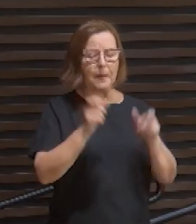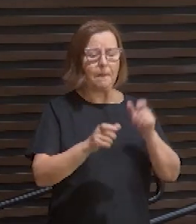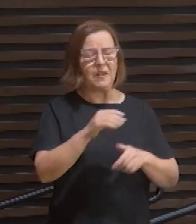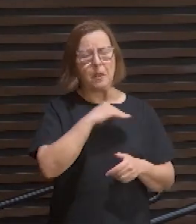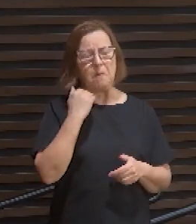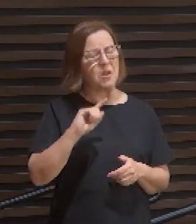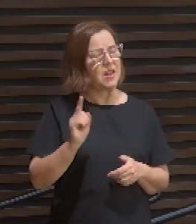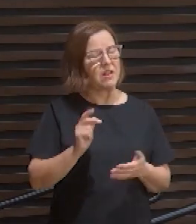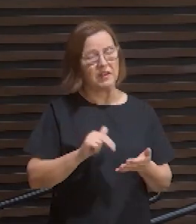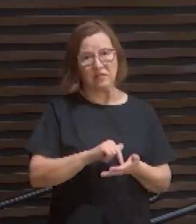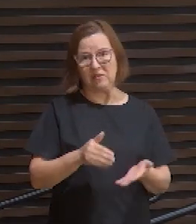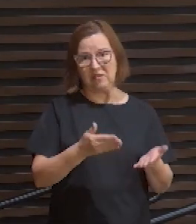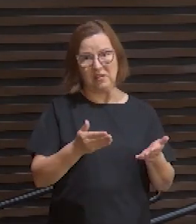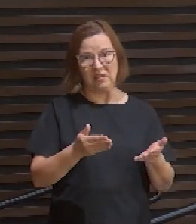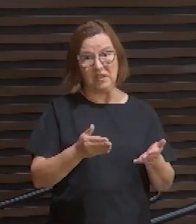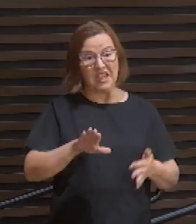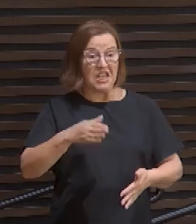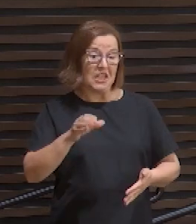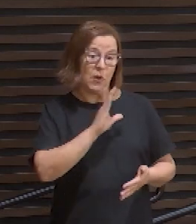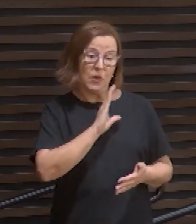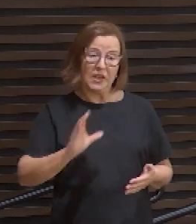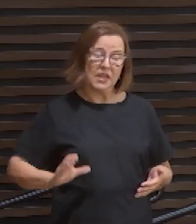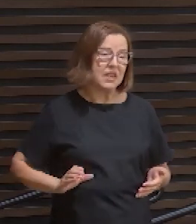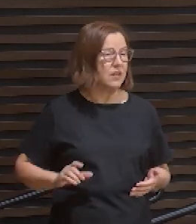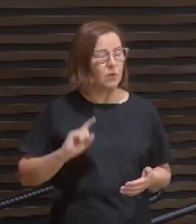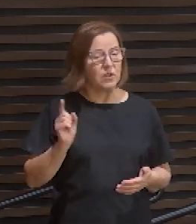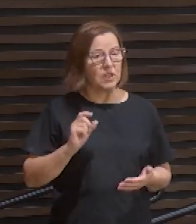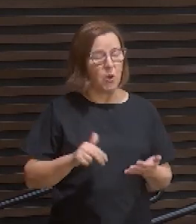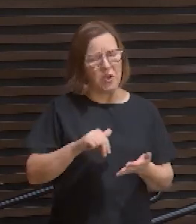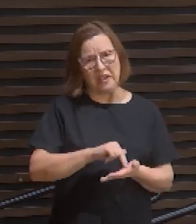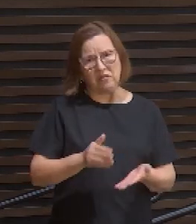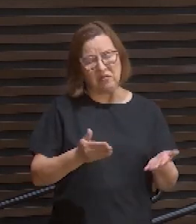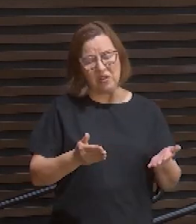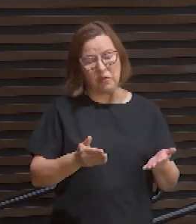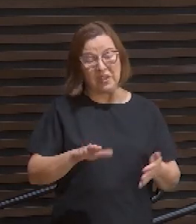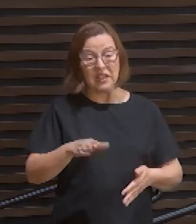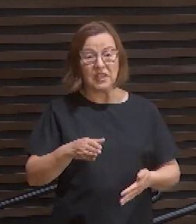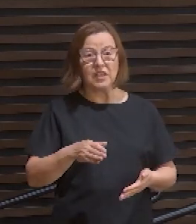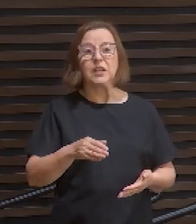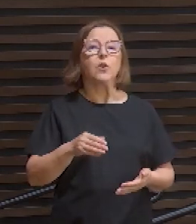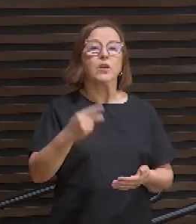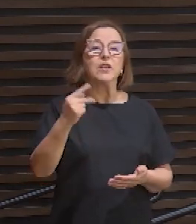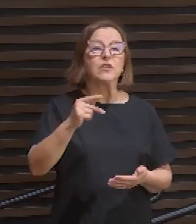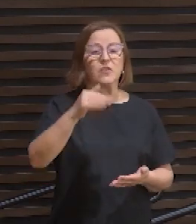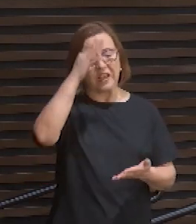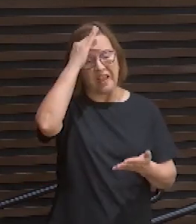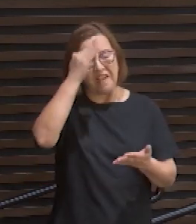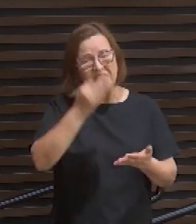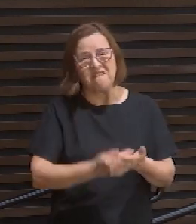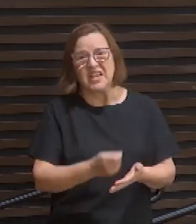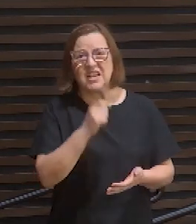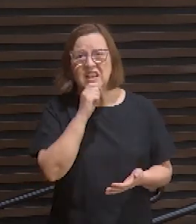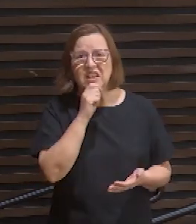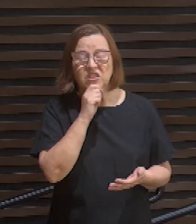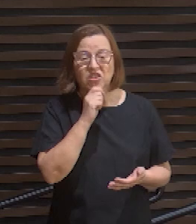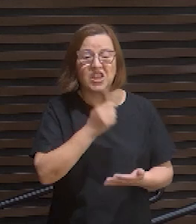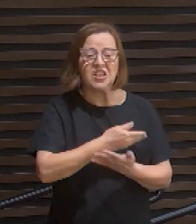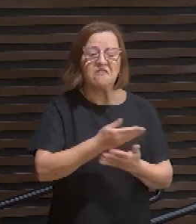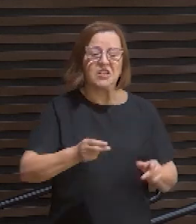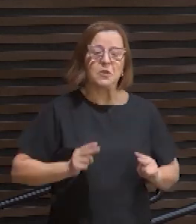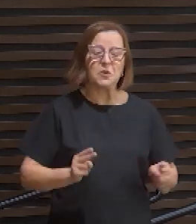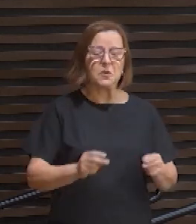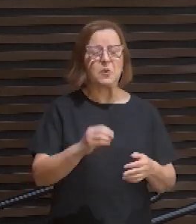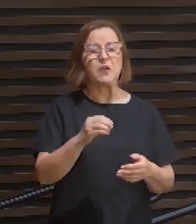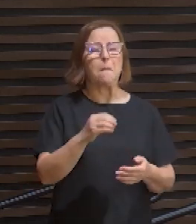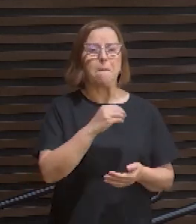ressuscitou. E se Cristo não ressuscitou, é vã a vossa fé e ainda permaneceis nos vossos pecados. E ainda mais,